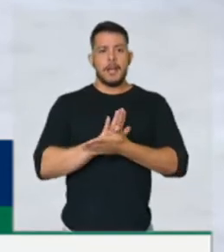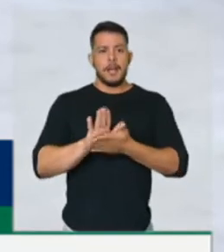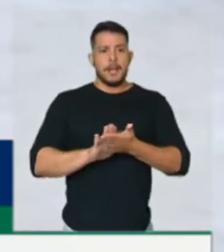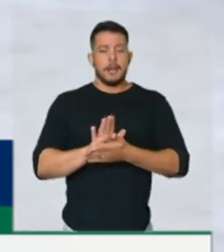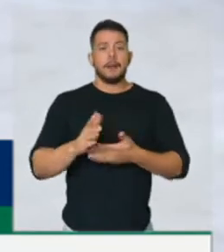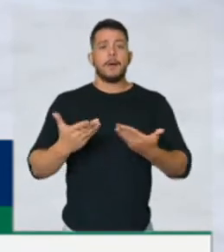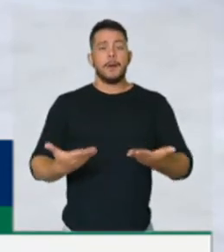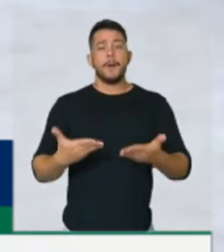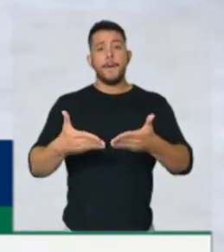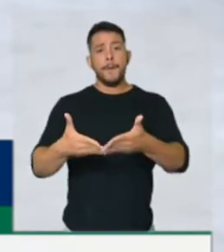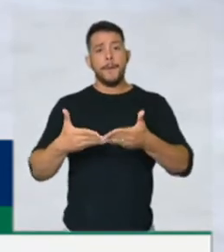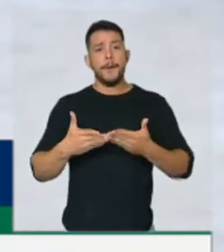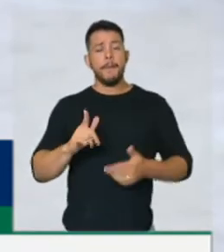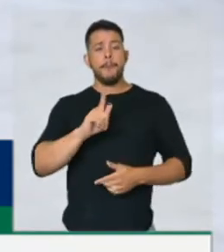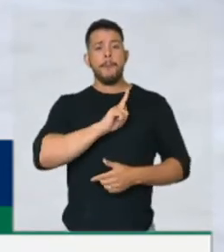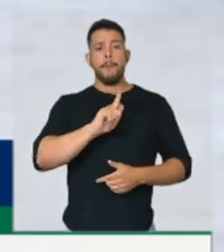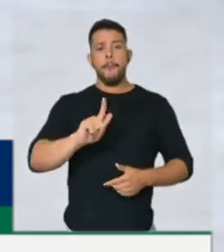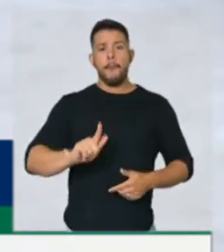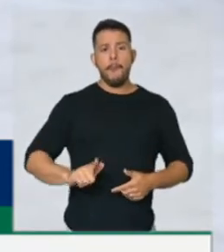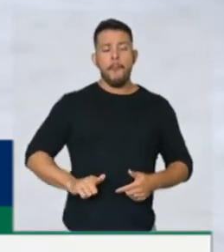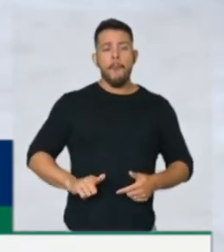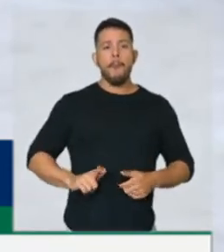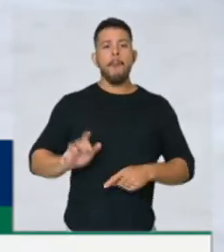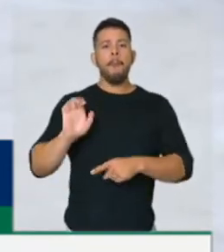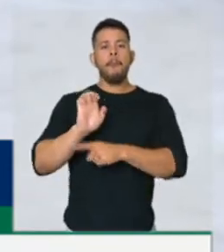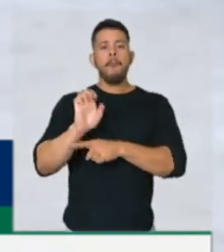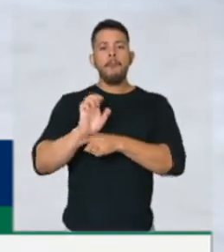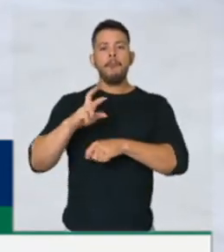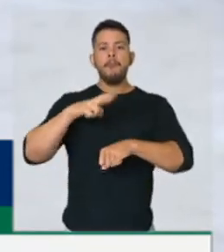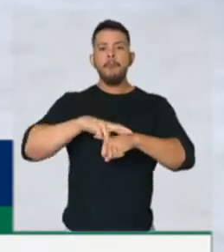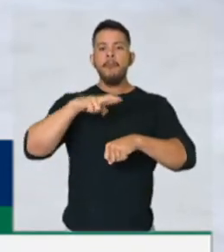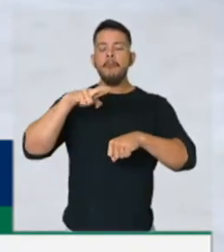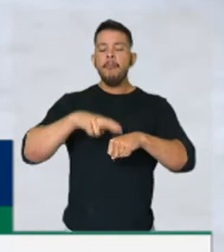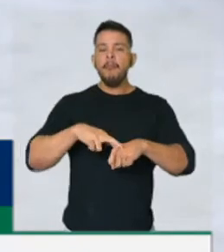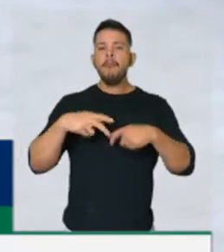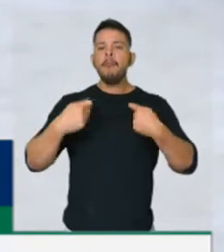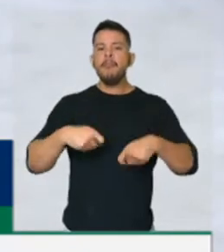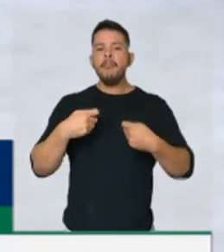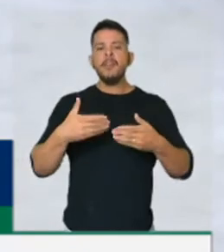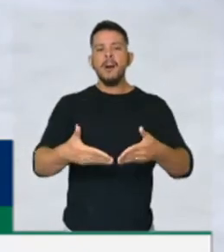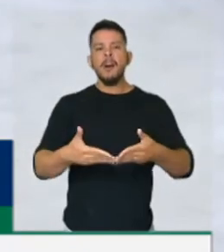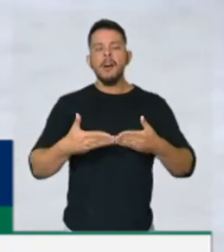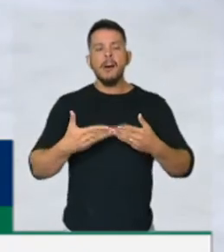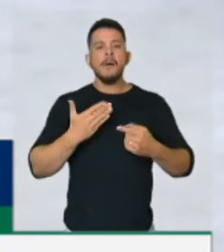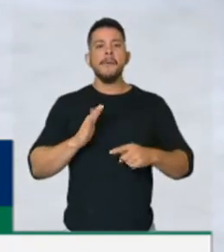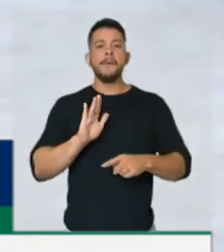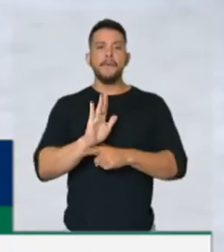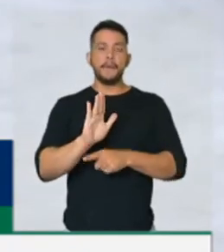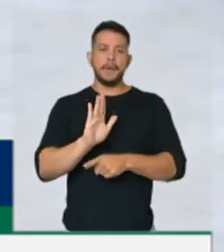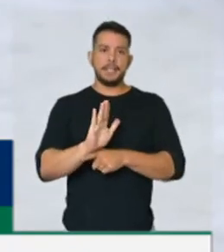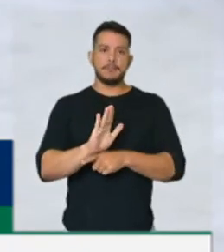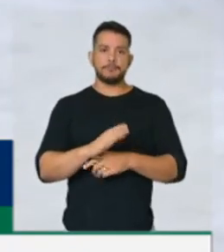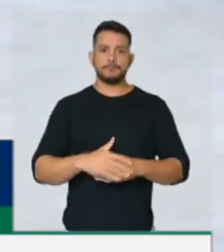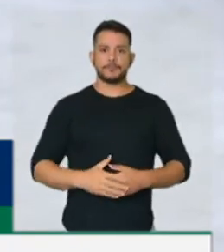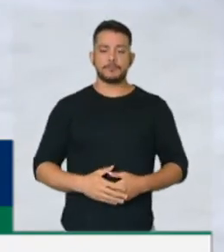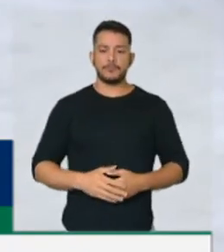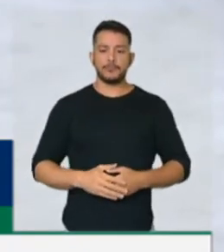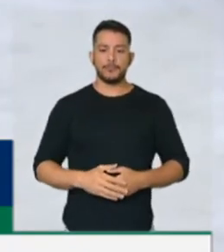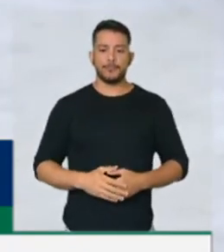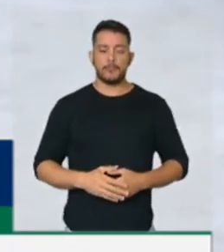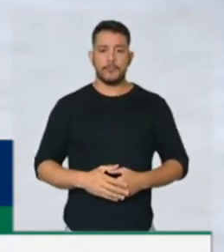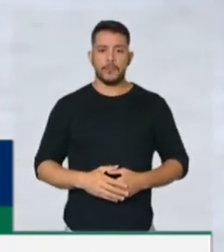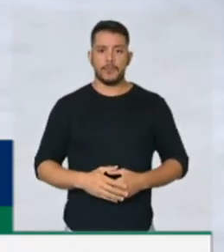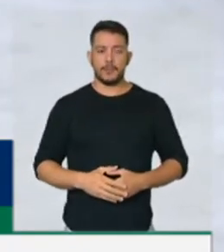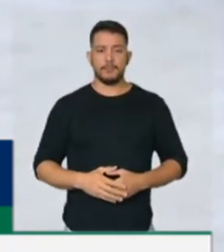hoje pedir para que o governador do estado de Rondônia tenha a sensibilidade de olhar por esses colaboradores